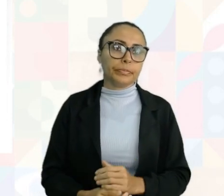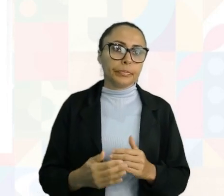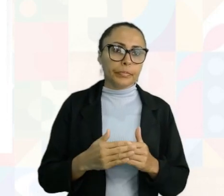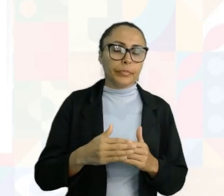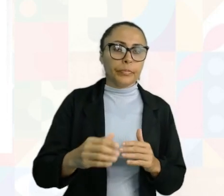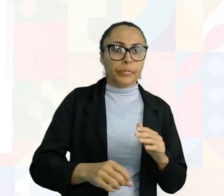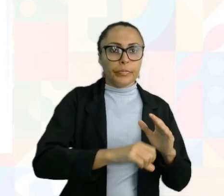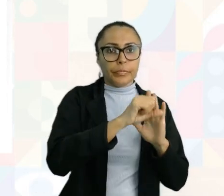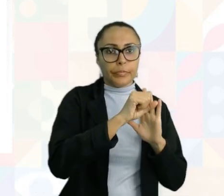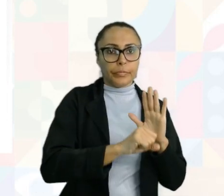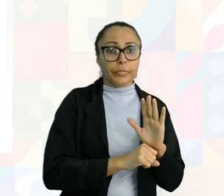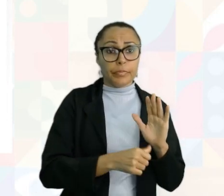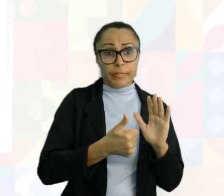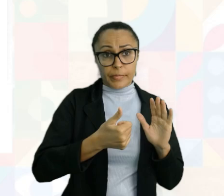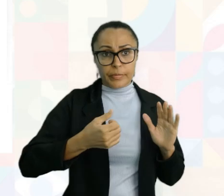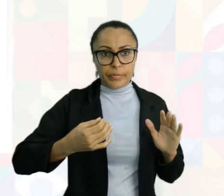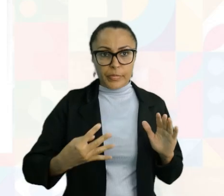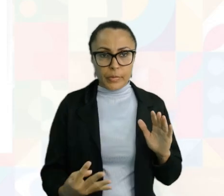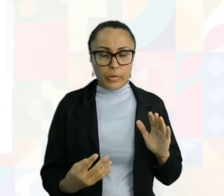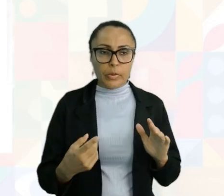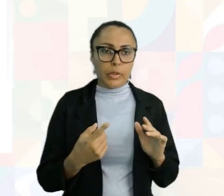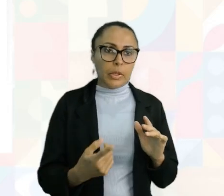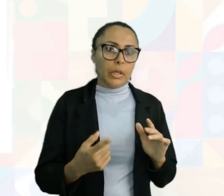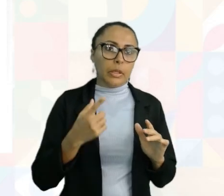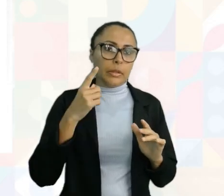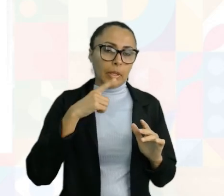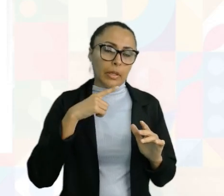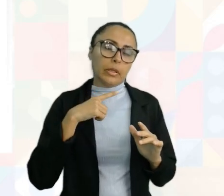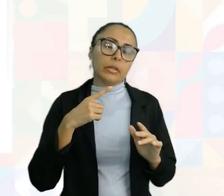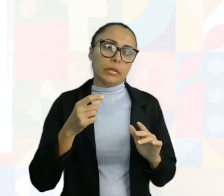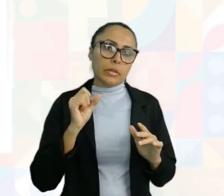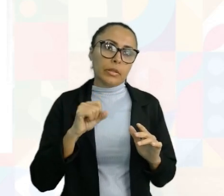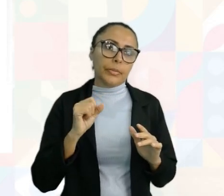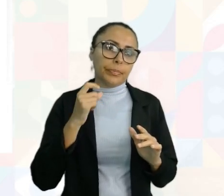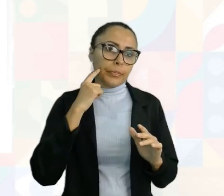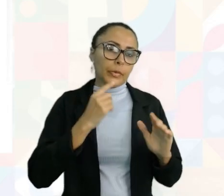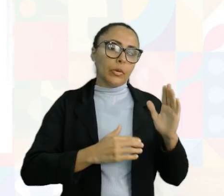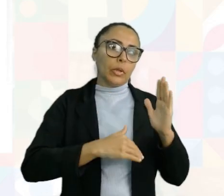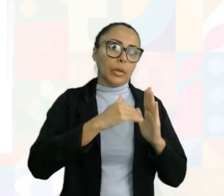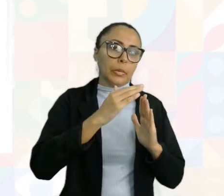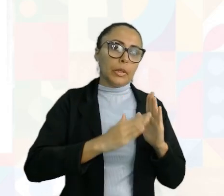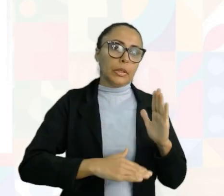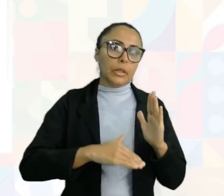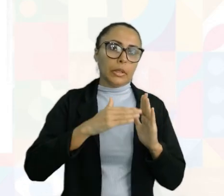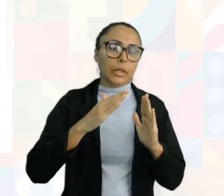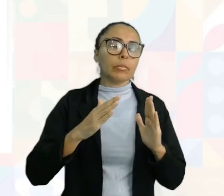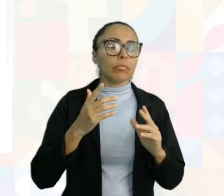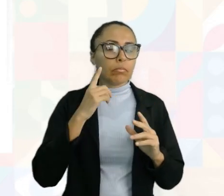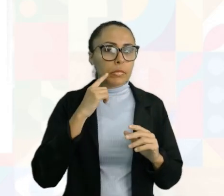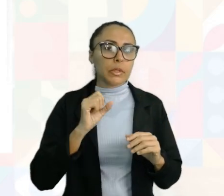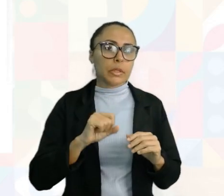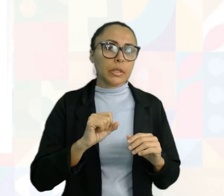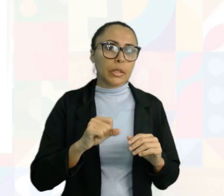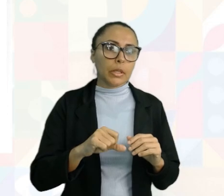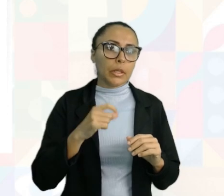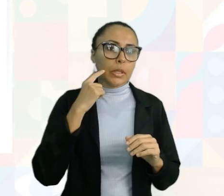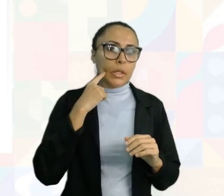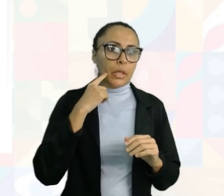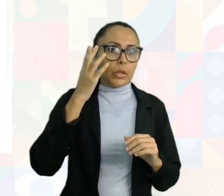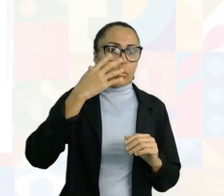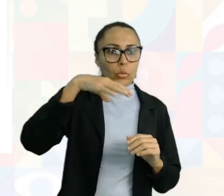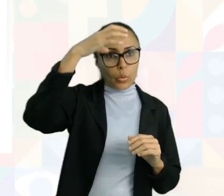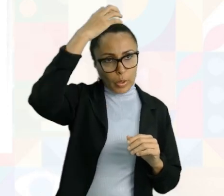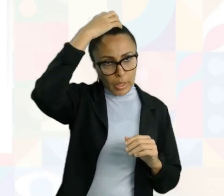século XIV, a gente tem ali uma pintura de Giotto, né, a Adoração dos Reis Magos, onde